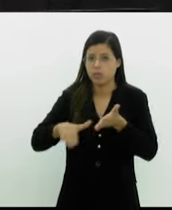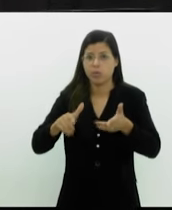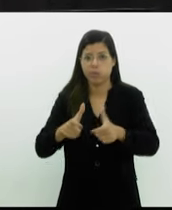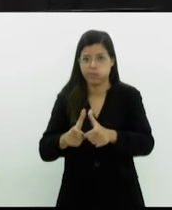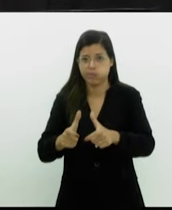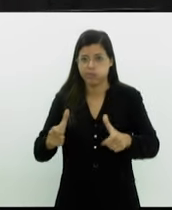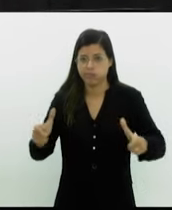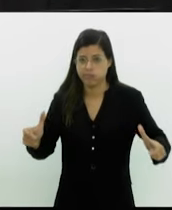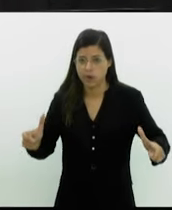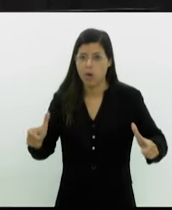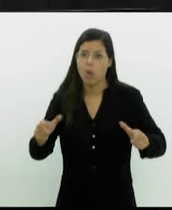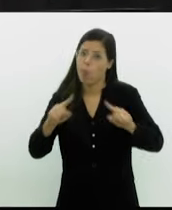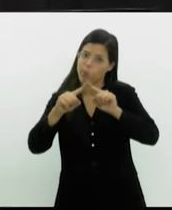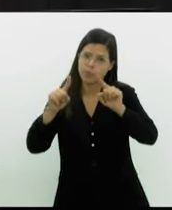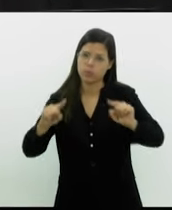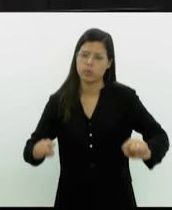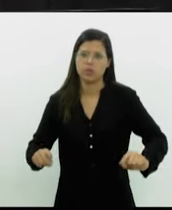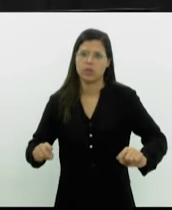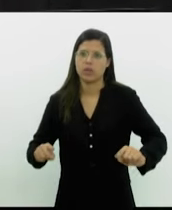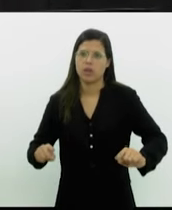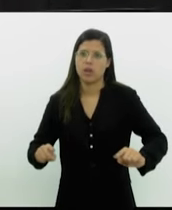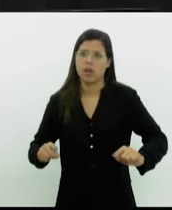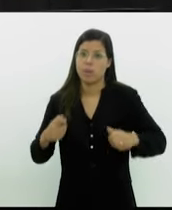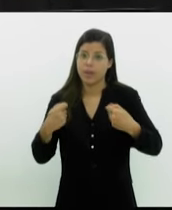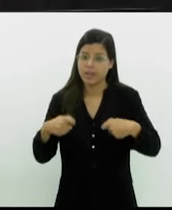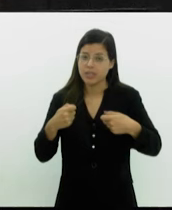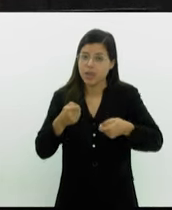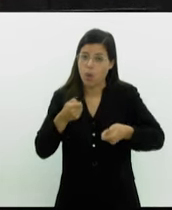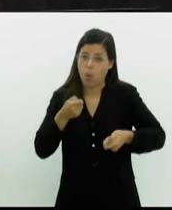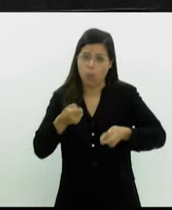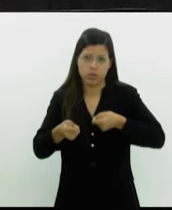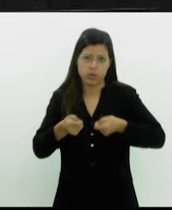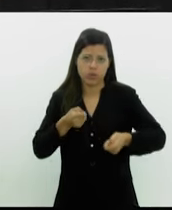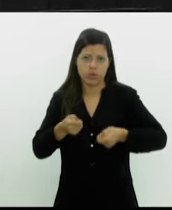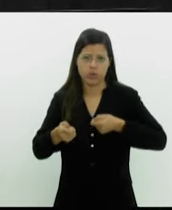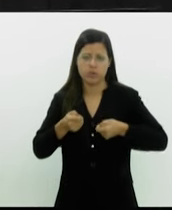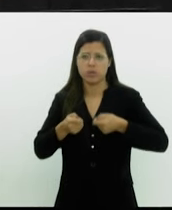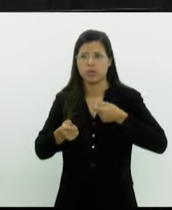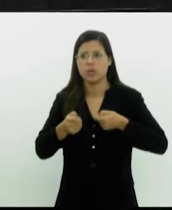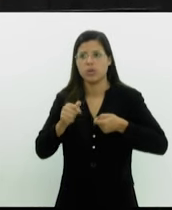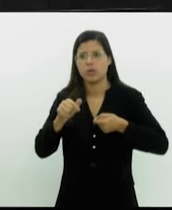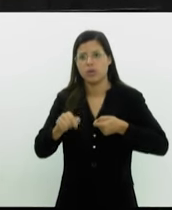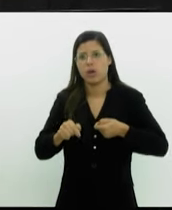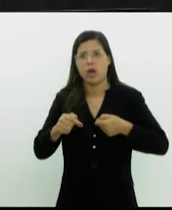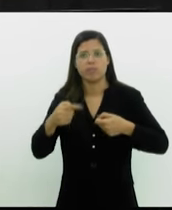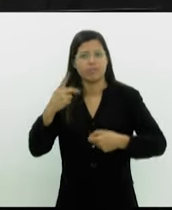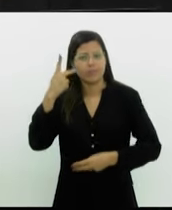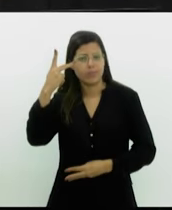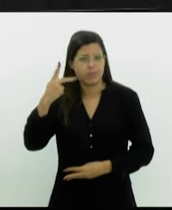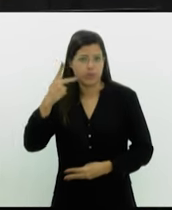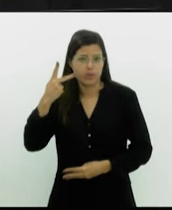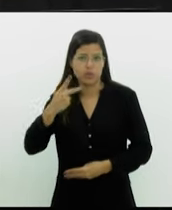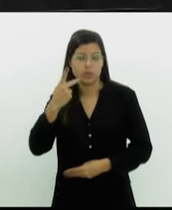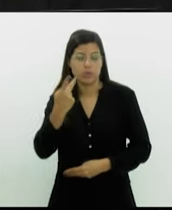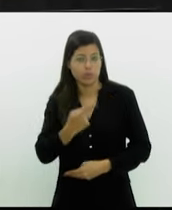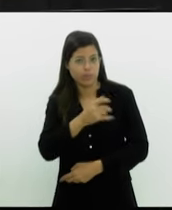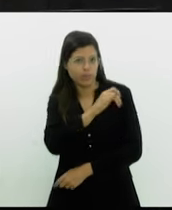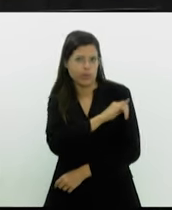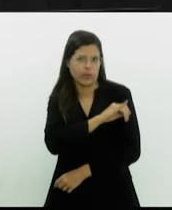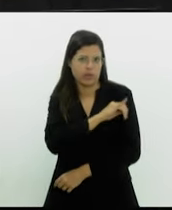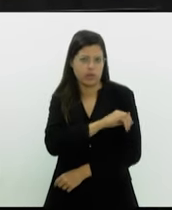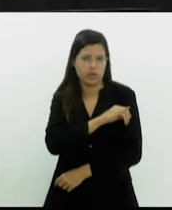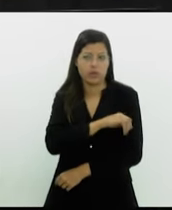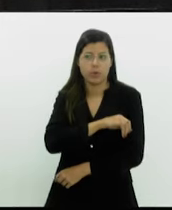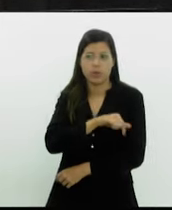notadamente com o pessoal, não for contido pelas forças políticas locais.